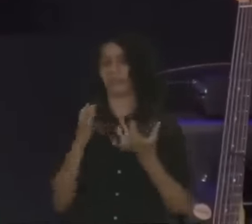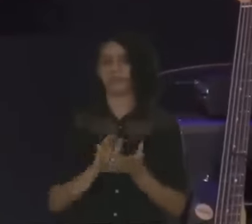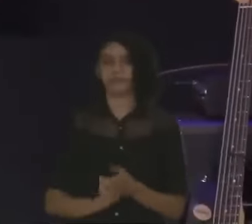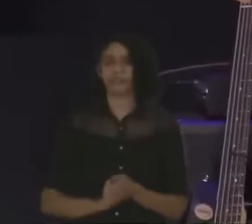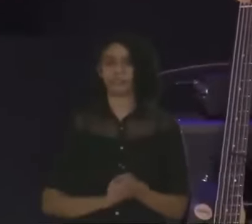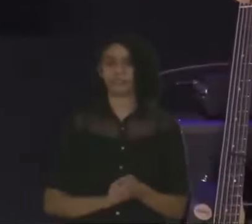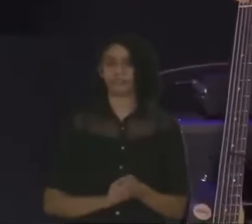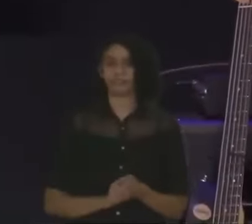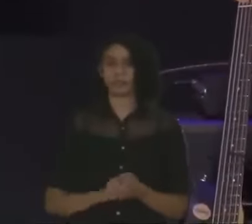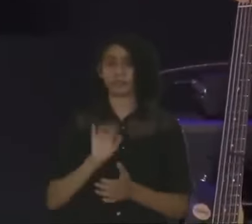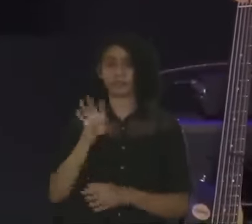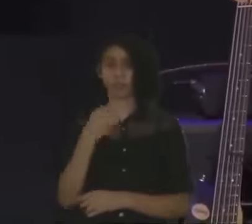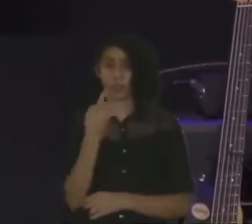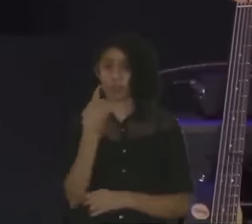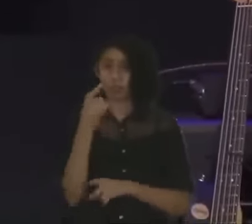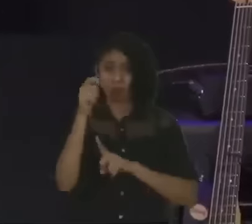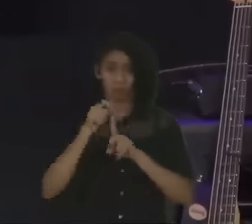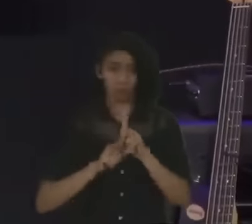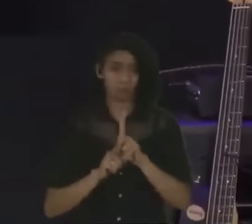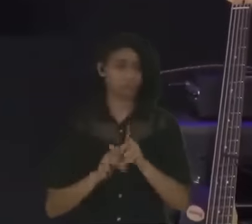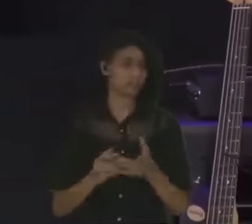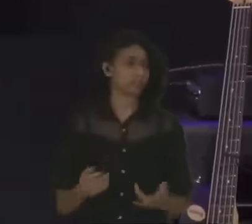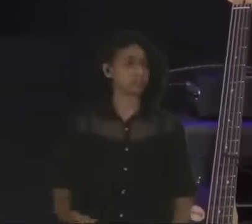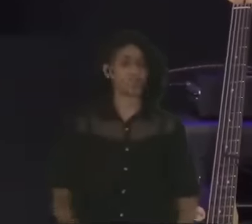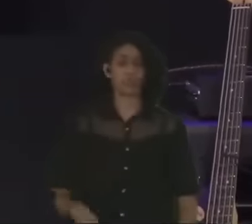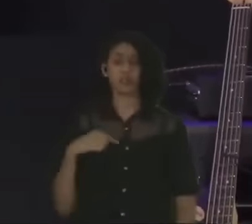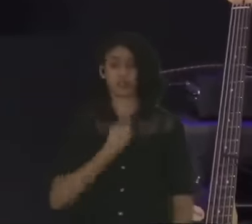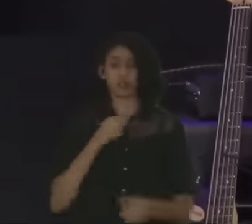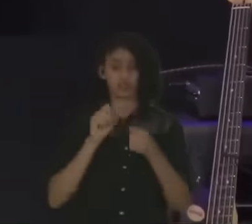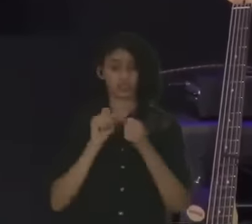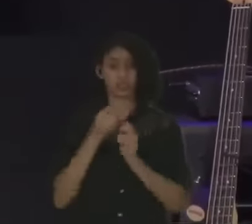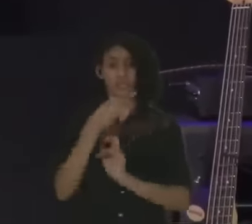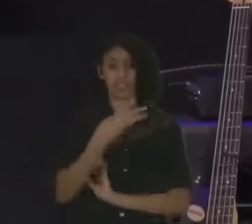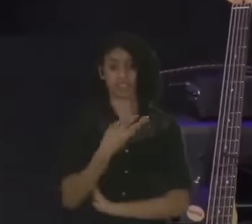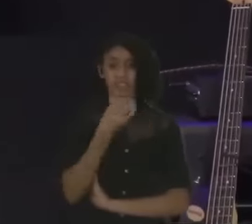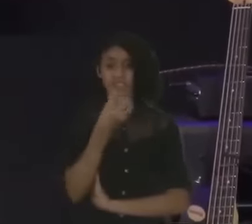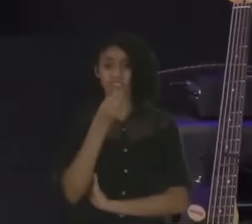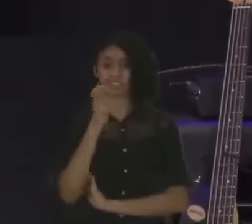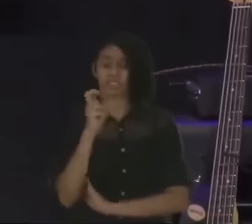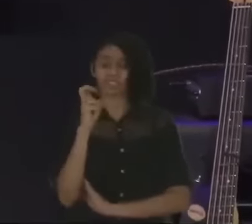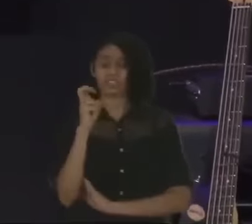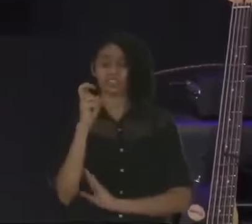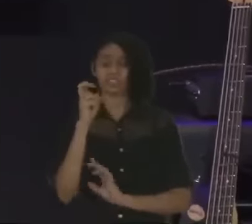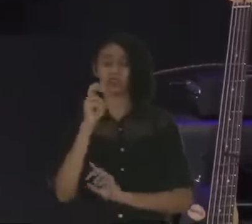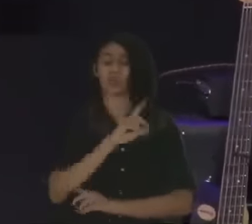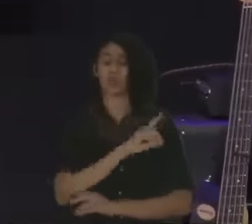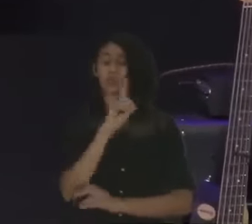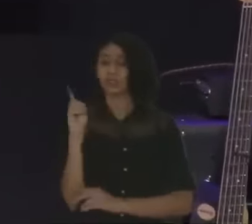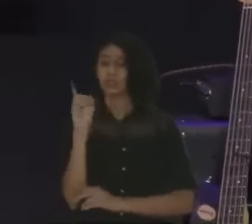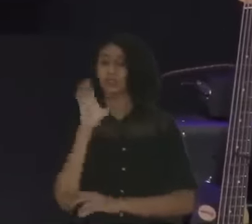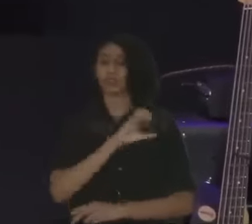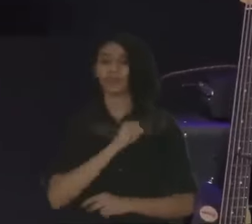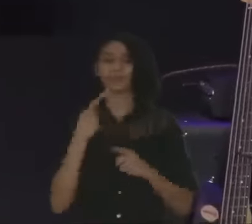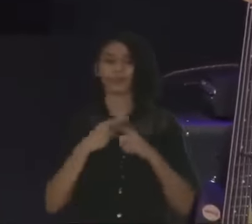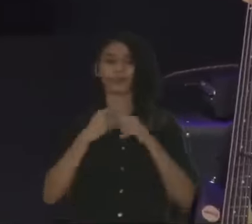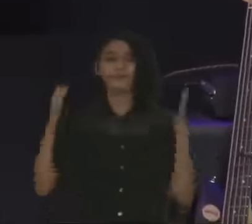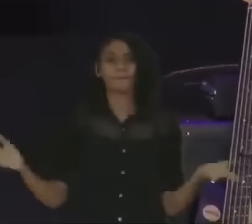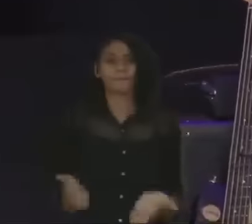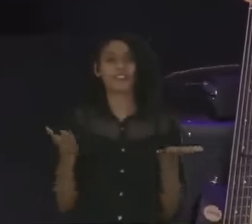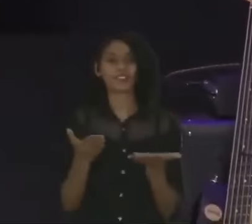tem gente Você acha que a gente fez um devocional 365 dias para amar porque para incentivar a sua vida com Deus para